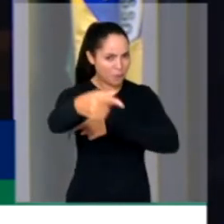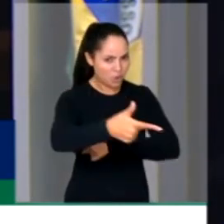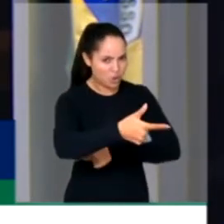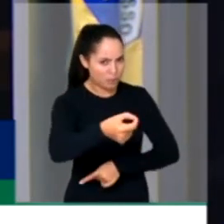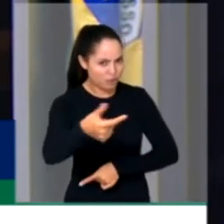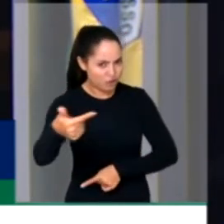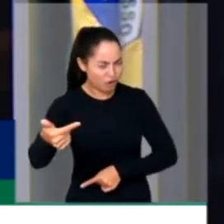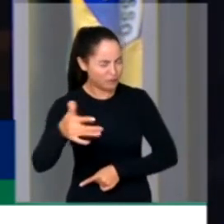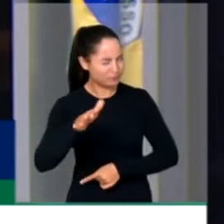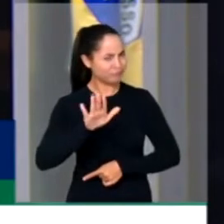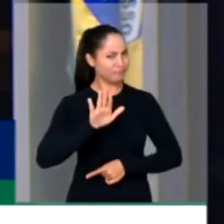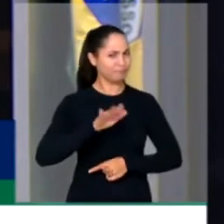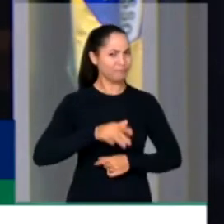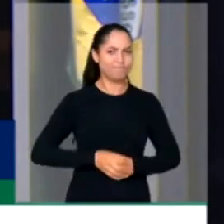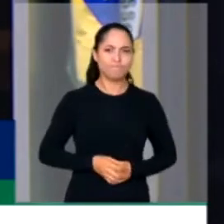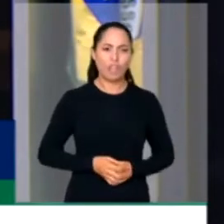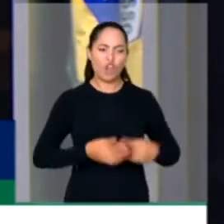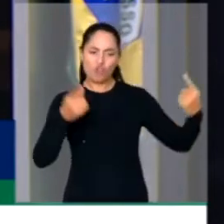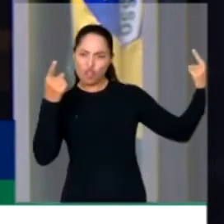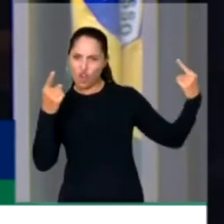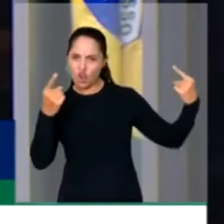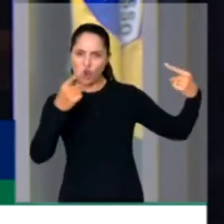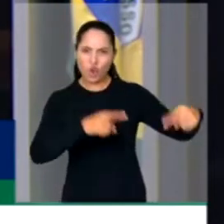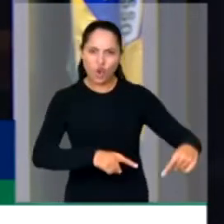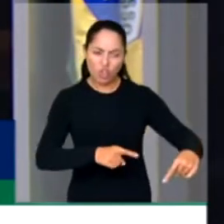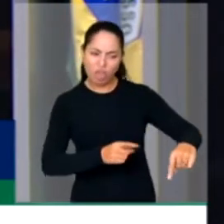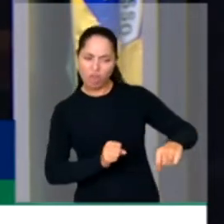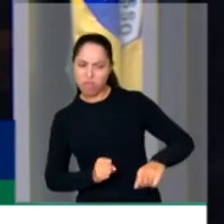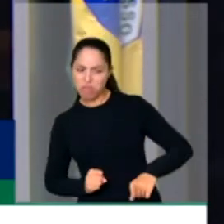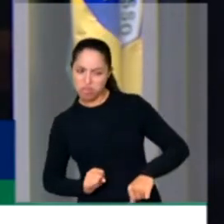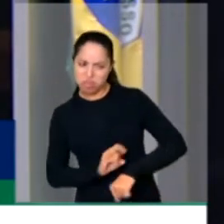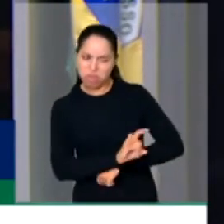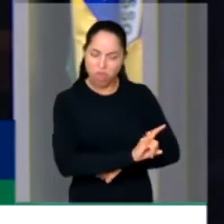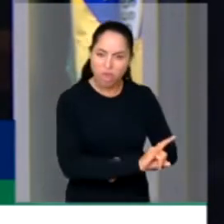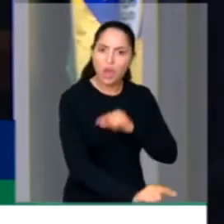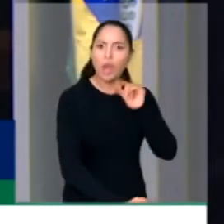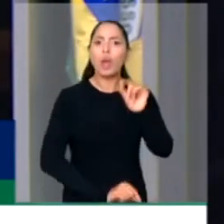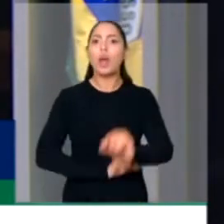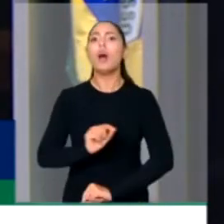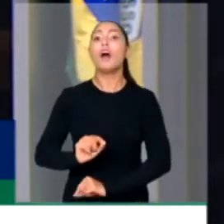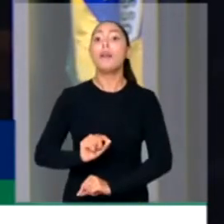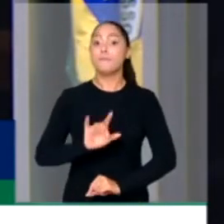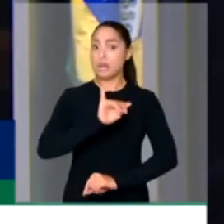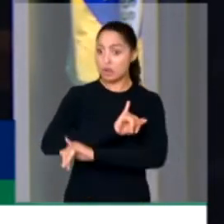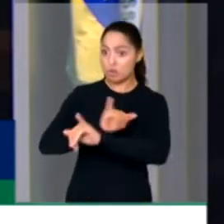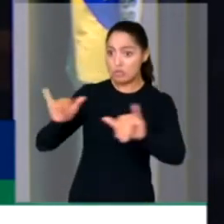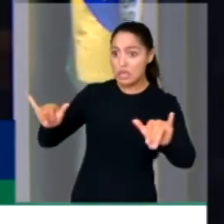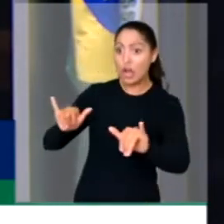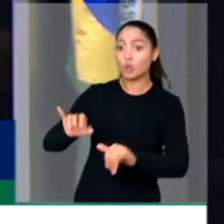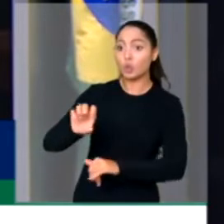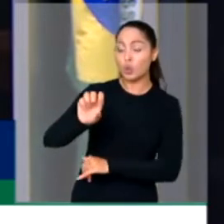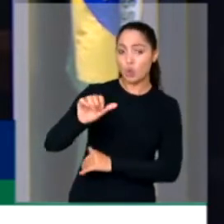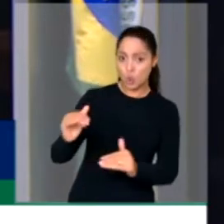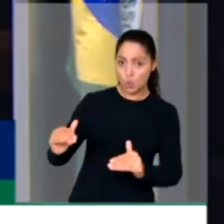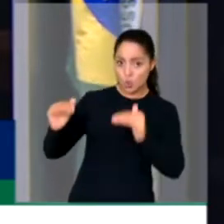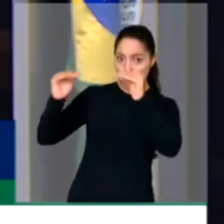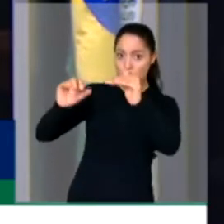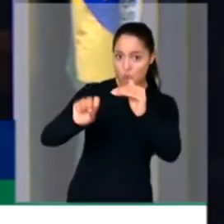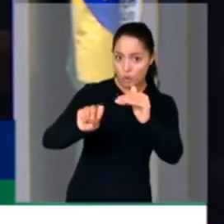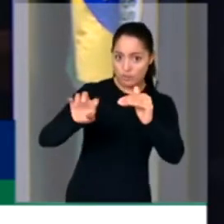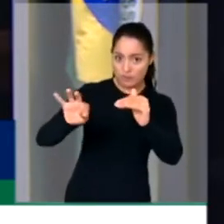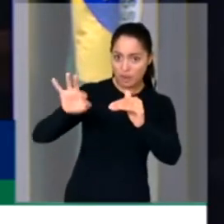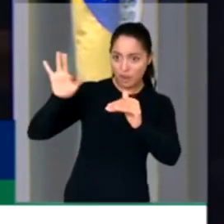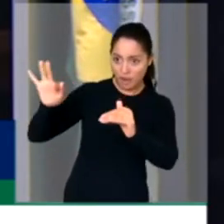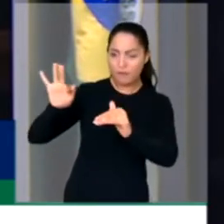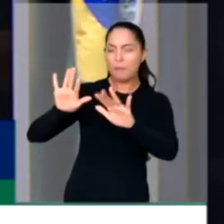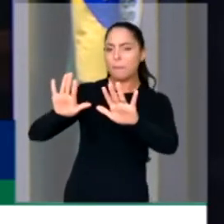Traiu quando disse que ia enfrentar os abusos do Supremo, mas pediu para os seus senadores tirarem as assinaturas da CPI